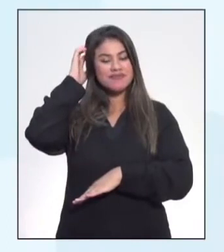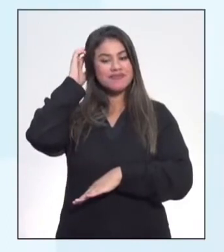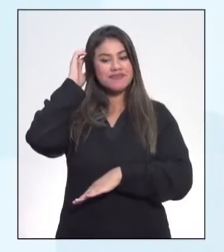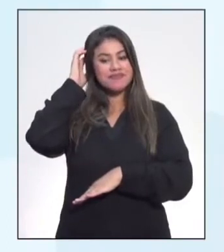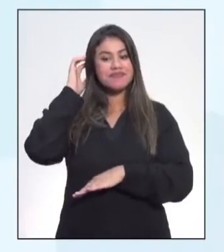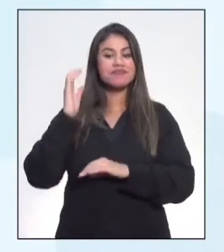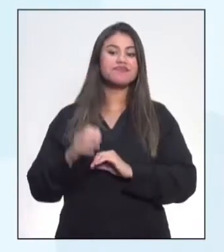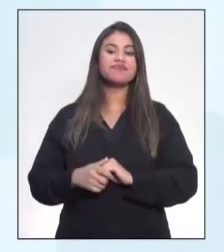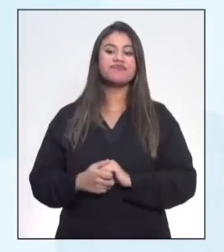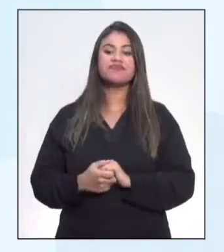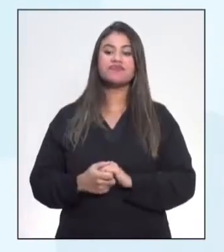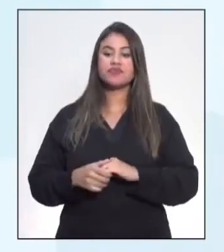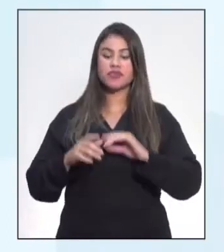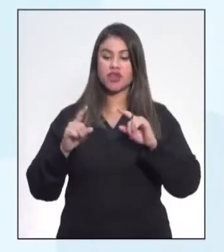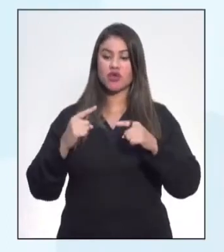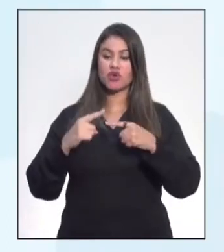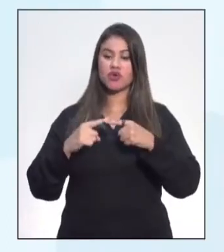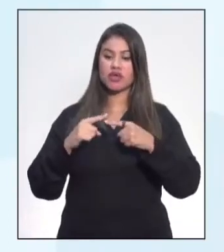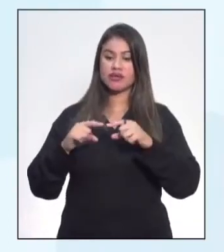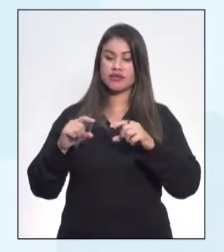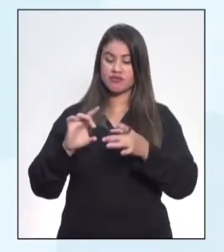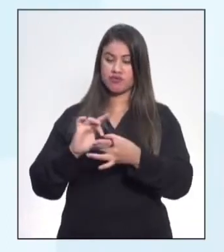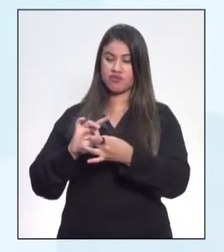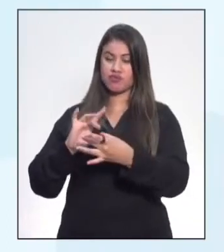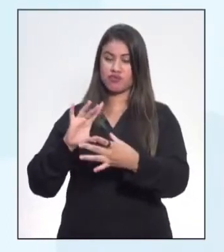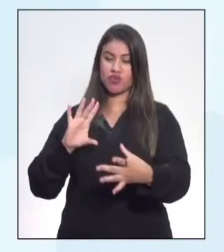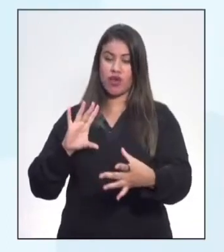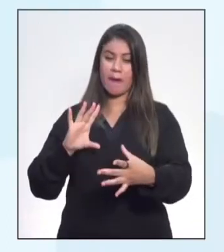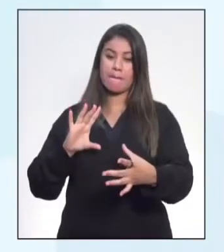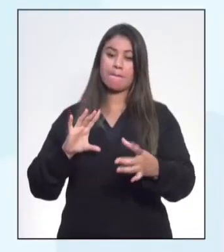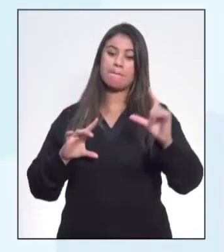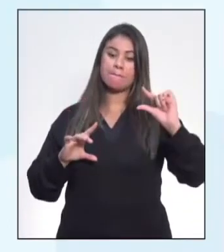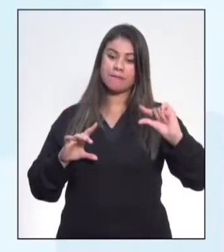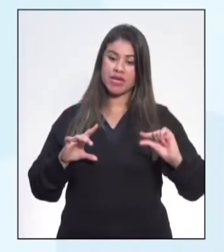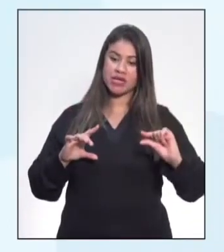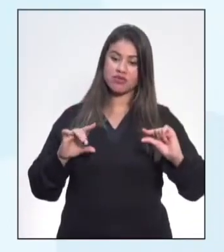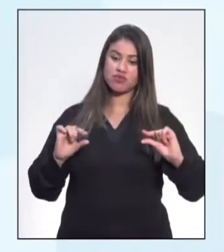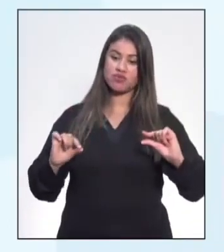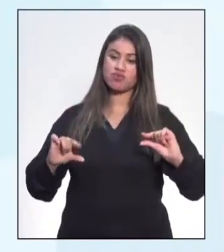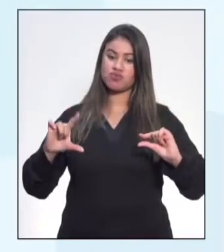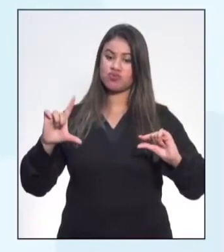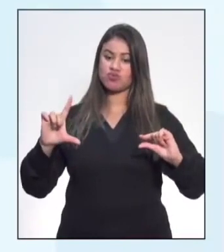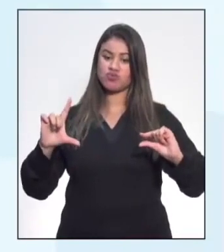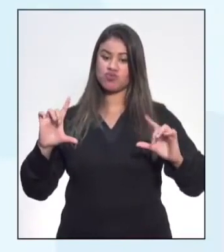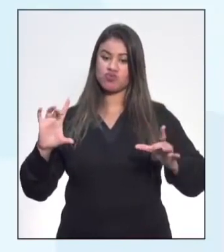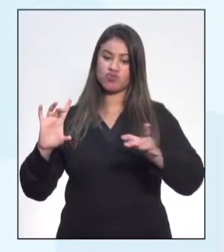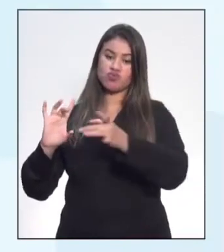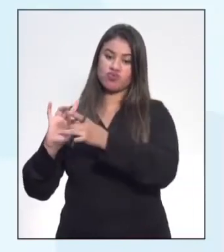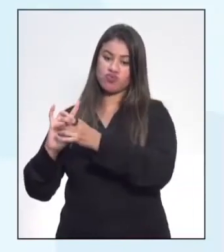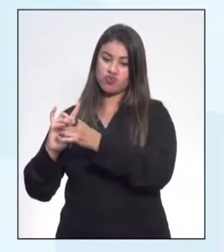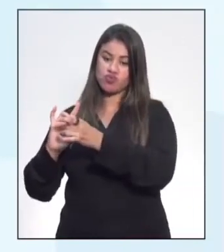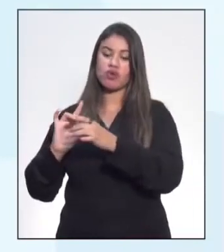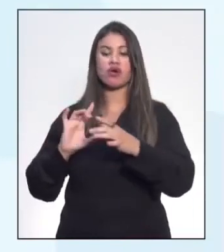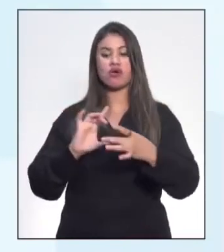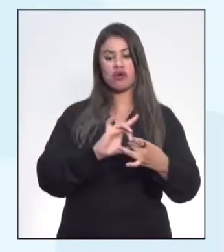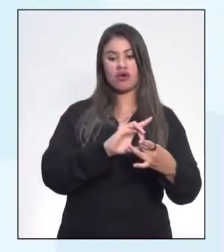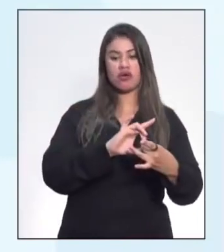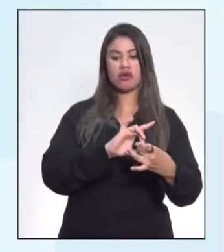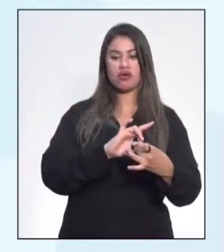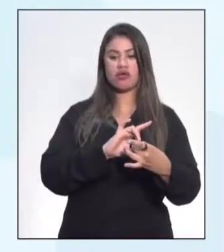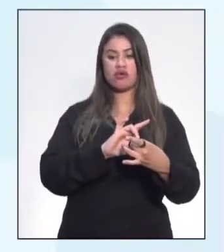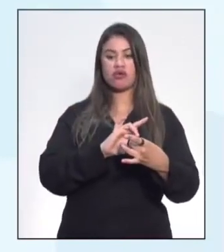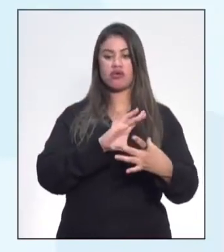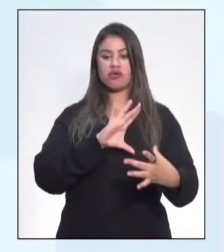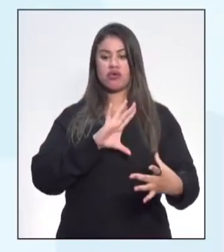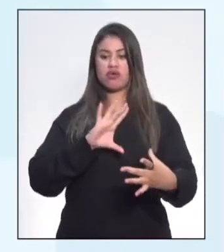absorveu. Porque a quebra de ligação dos reagentes são menores que as envolvidas na formação da ligação do produto. E quando eu falo qual